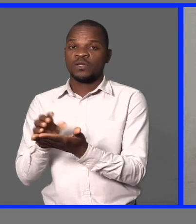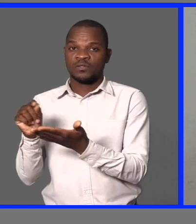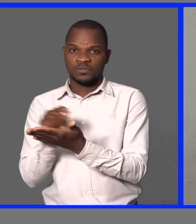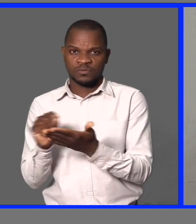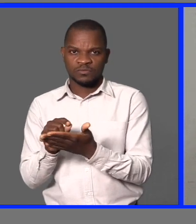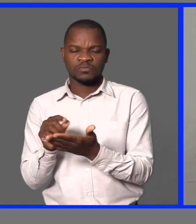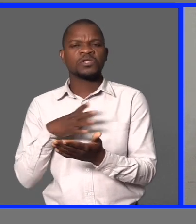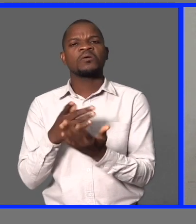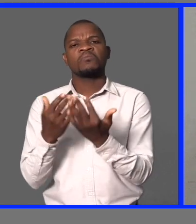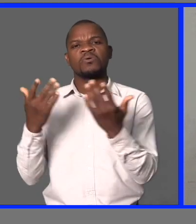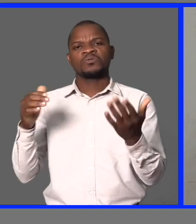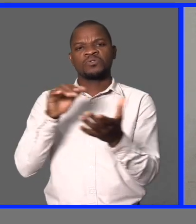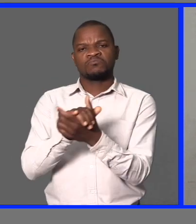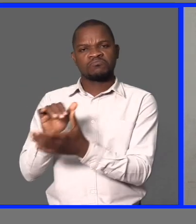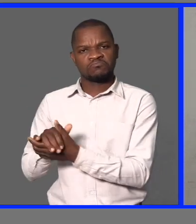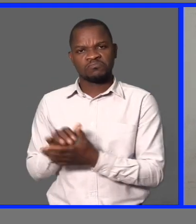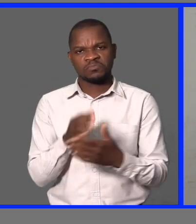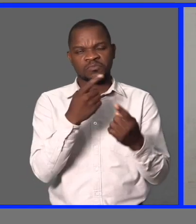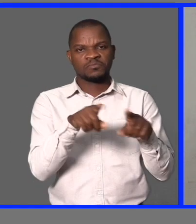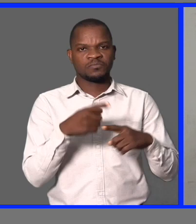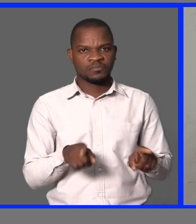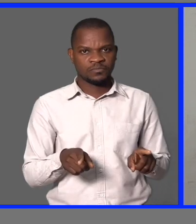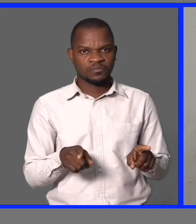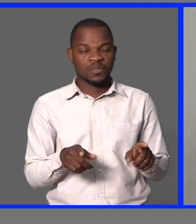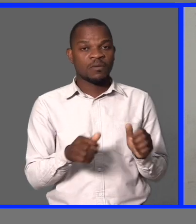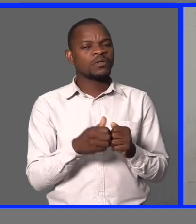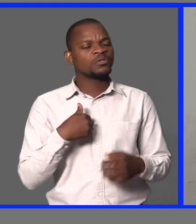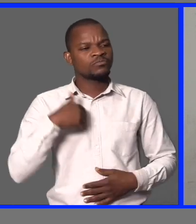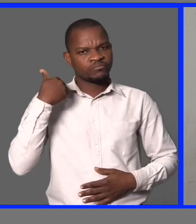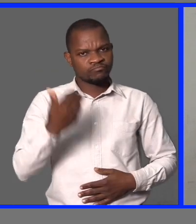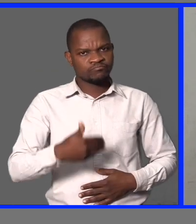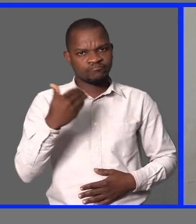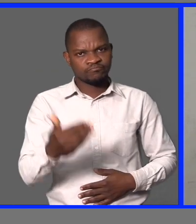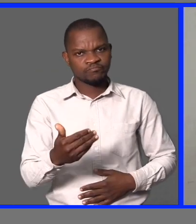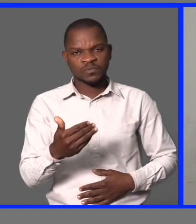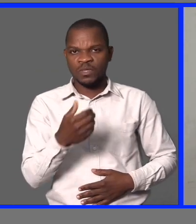estou a estudar, no lar, eu tenho muitos amigos. Imagina que estou a viver no terceiro piso, no segundo piso. Mas